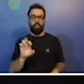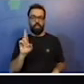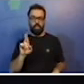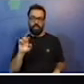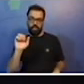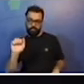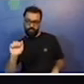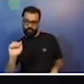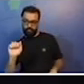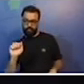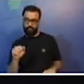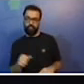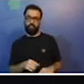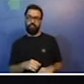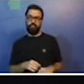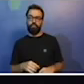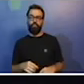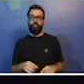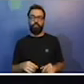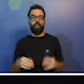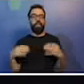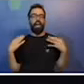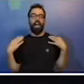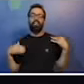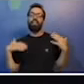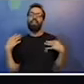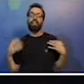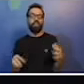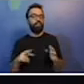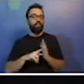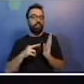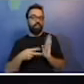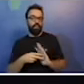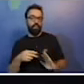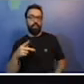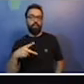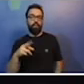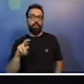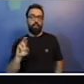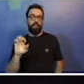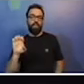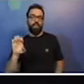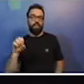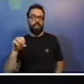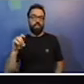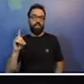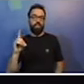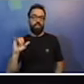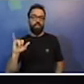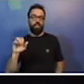tá? Esse era o verbo ser. Então, concordou também.